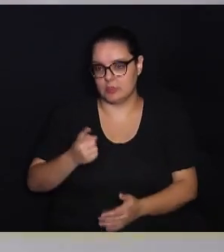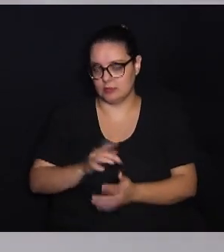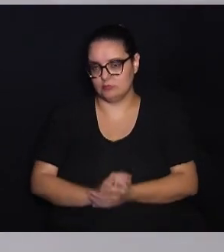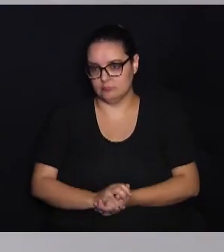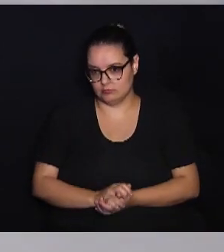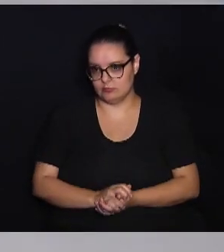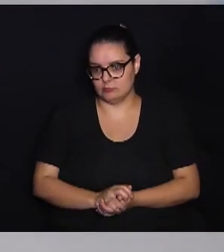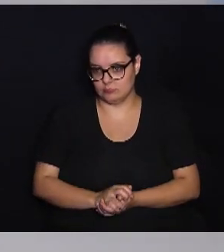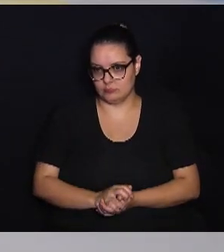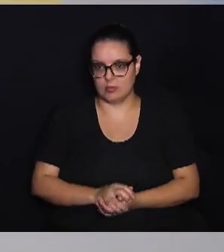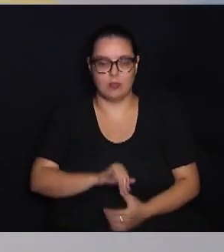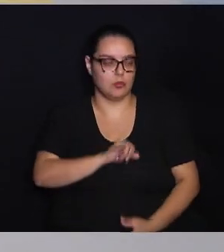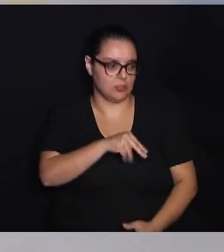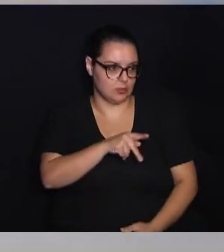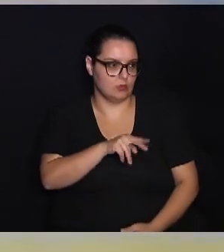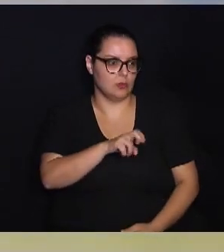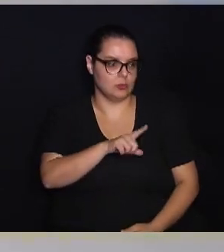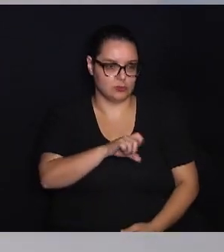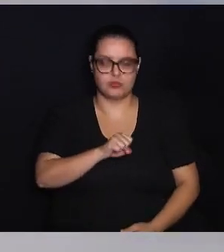impulso. Exato.